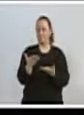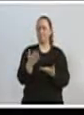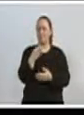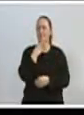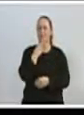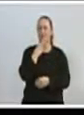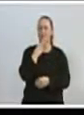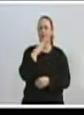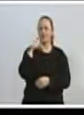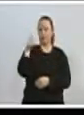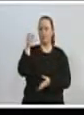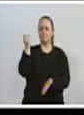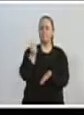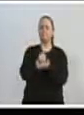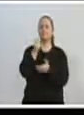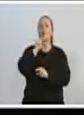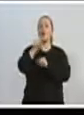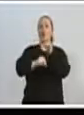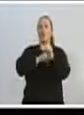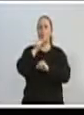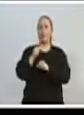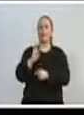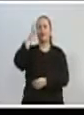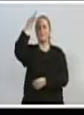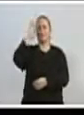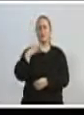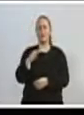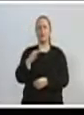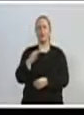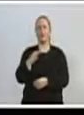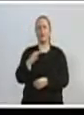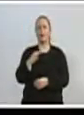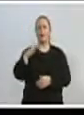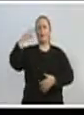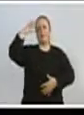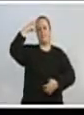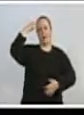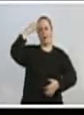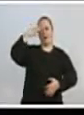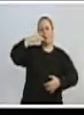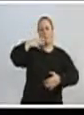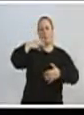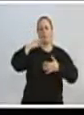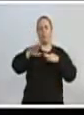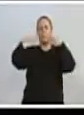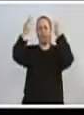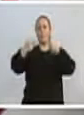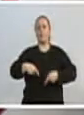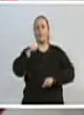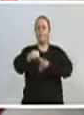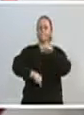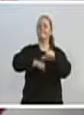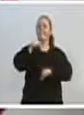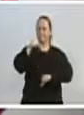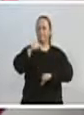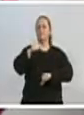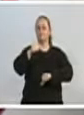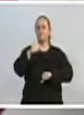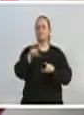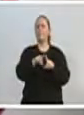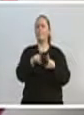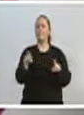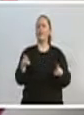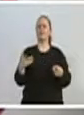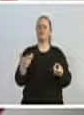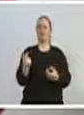que ratificou a teoria evolucionista de Charles Darwin, tem a foto pequena, impossível a sua ampliação, né, Ari? Mas ela foi pichada.